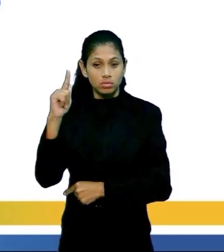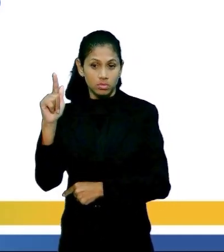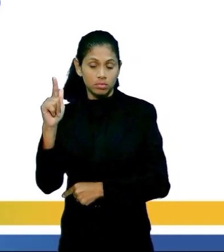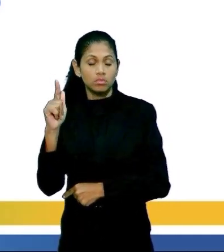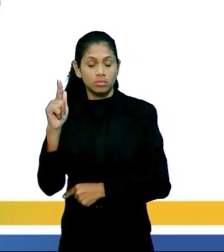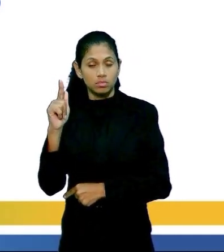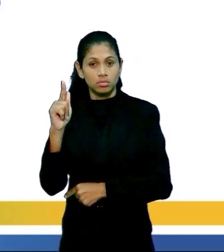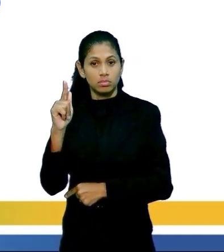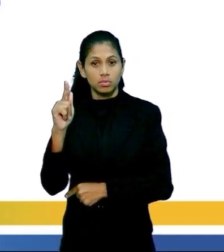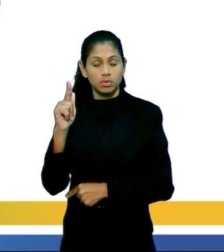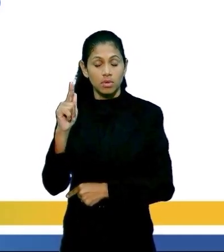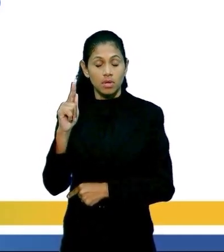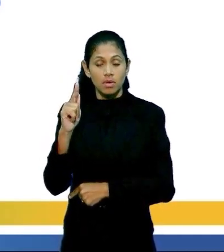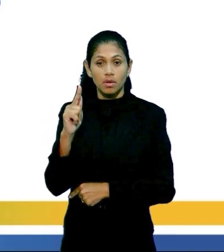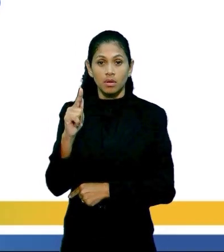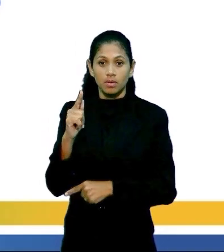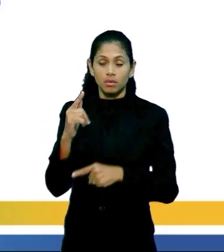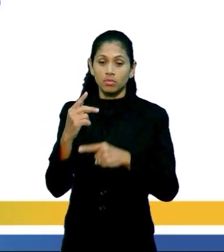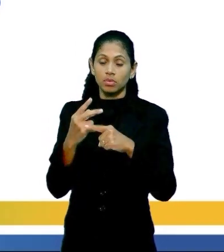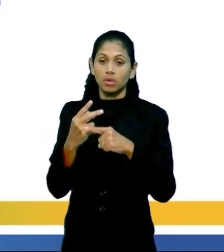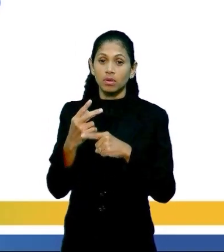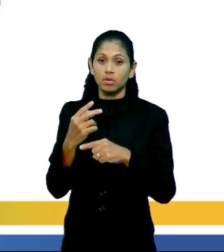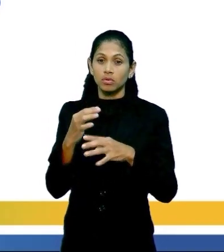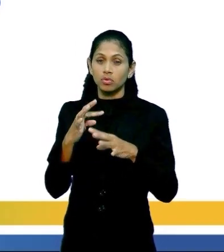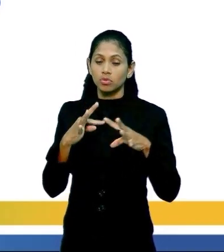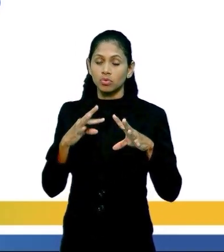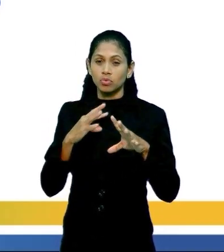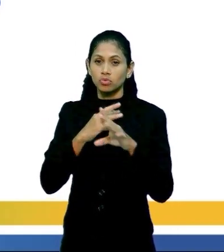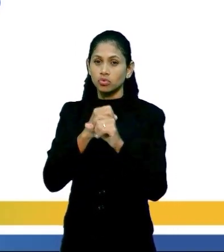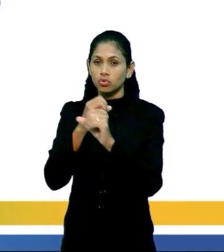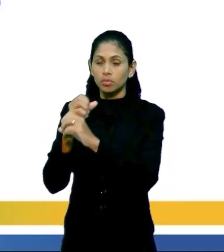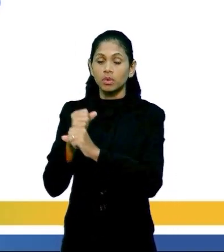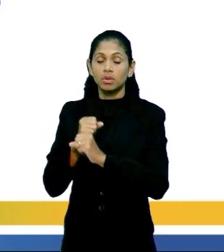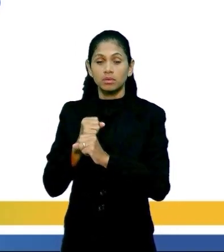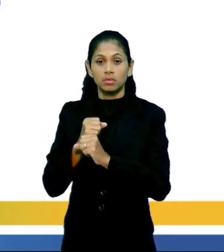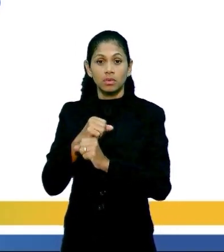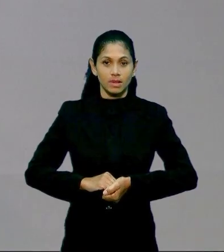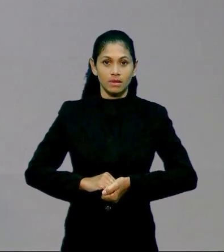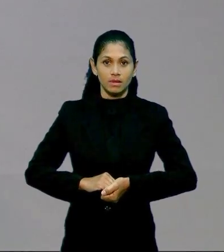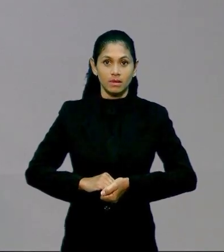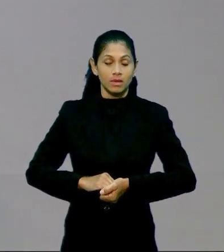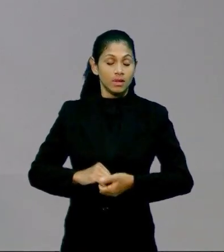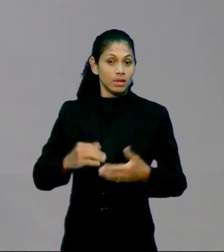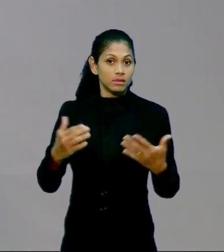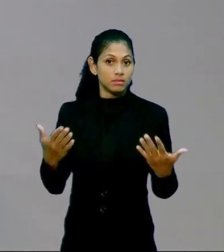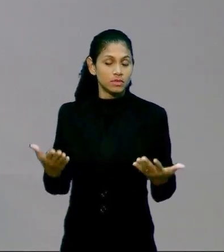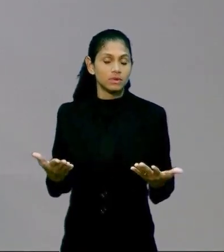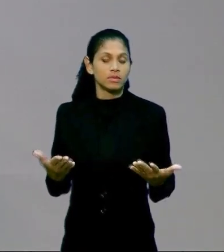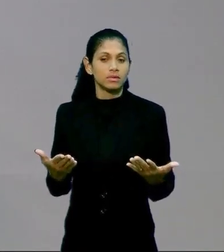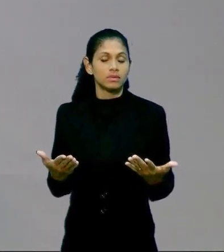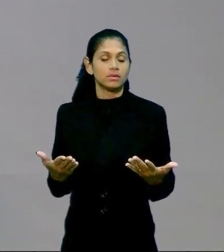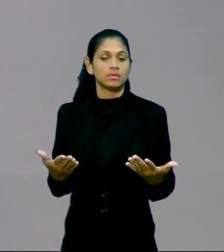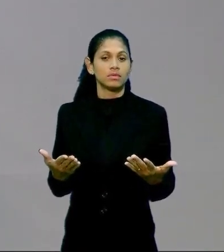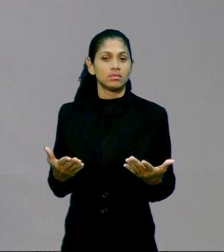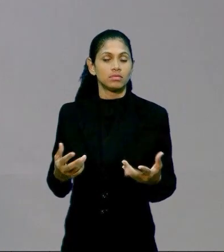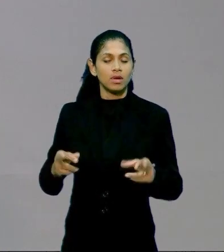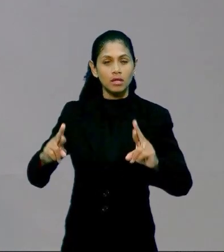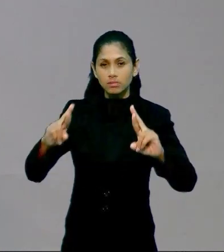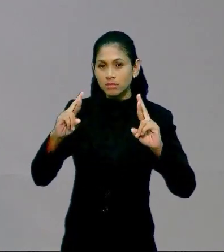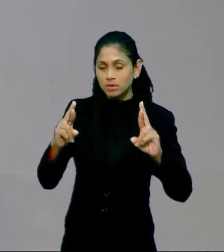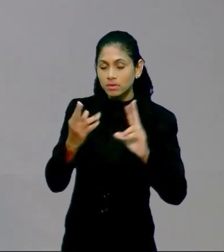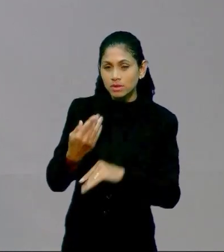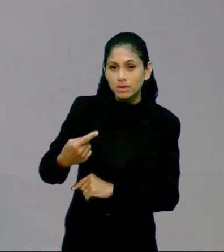redor do próprio átomo de xenônio. Totalizando o quê? 10 elétrons. Então é isso, pessoal. Eu espero que vocês